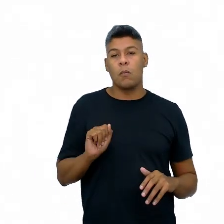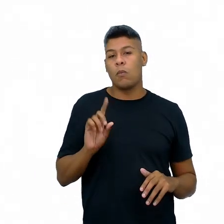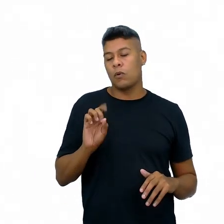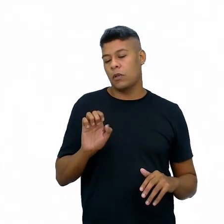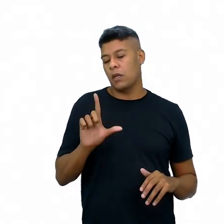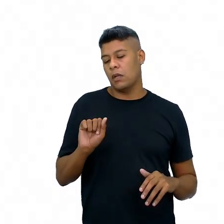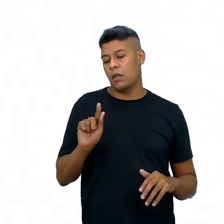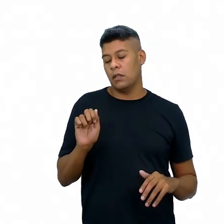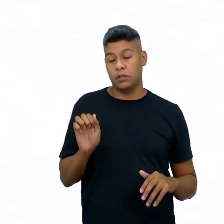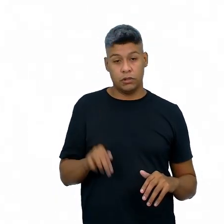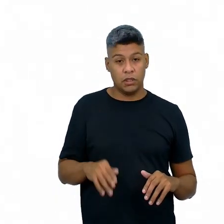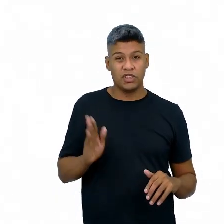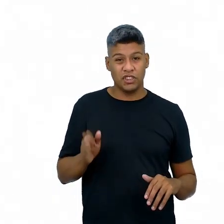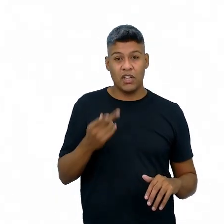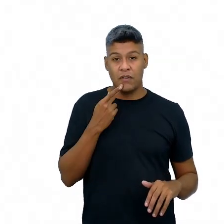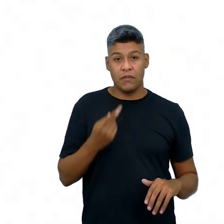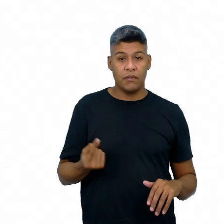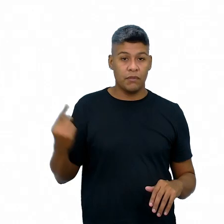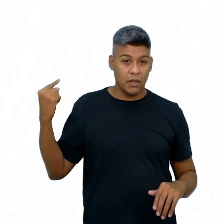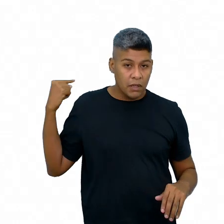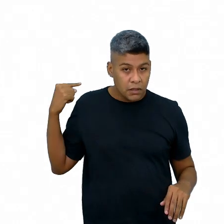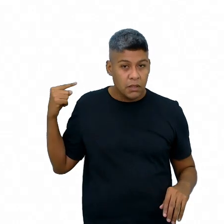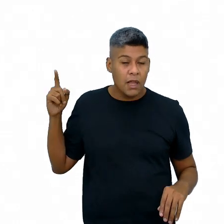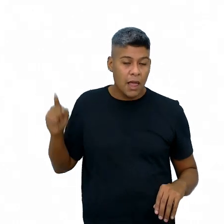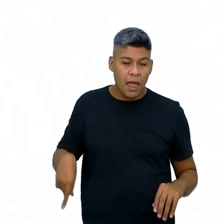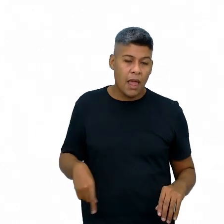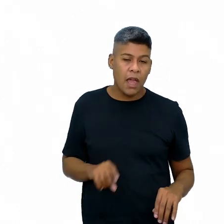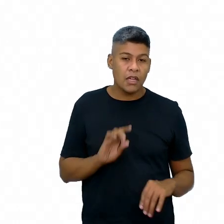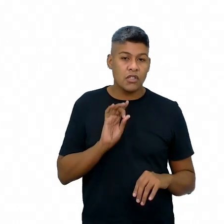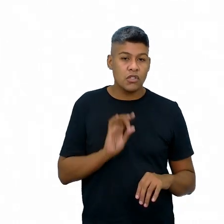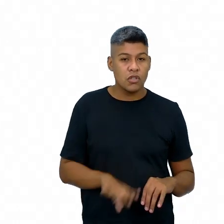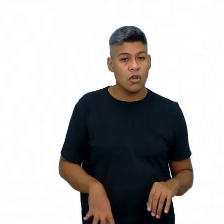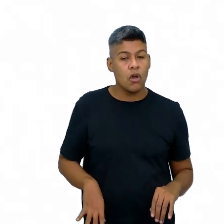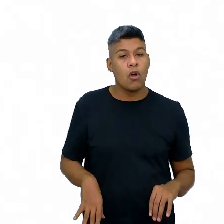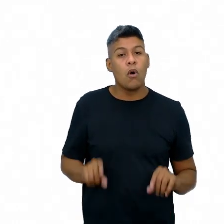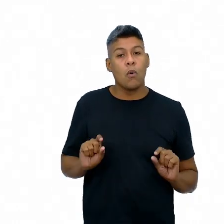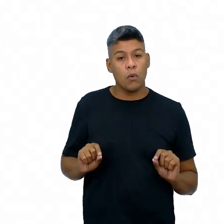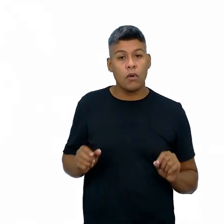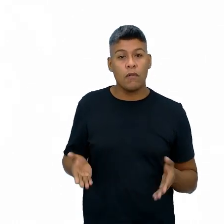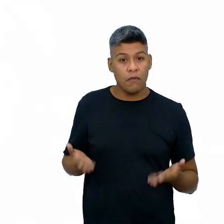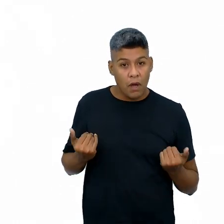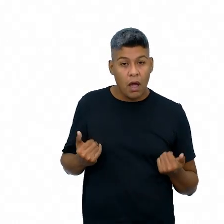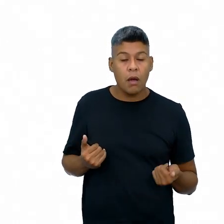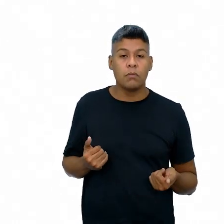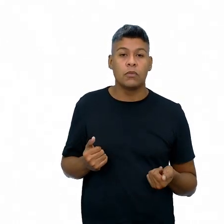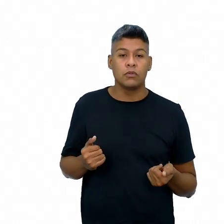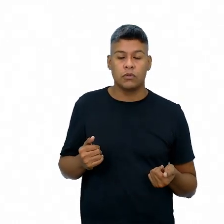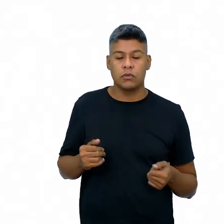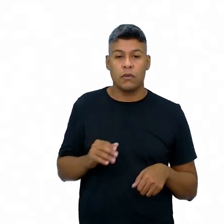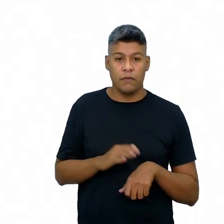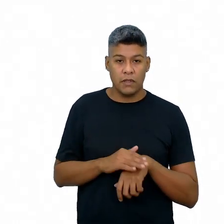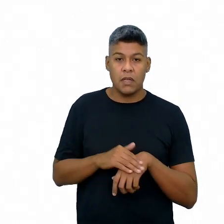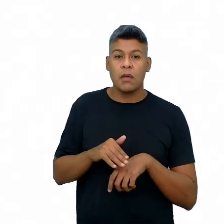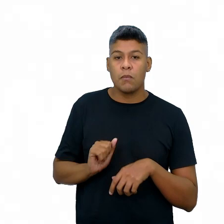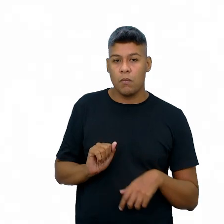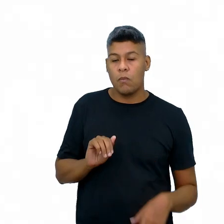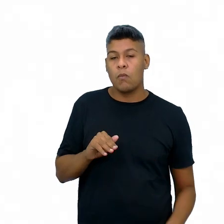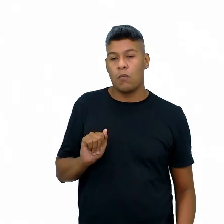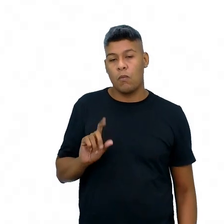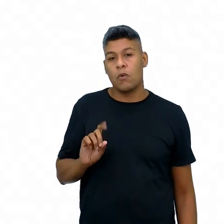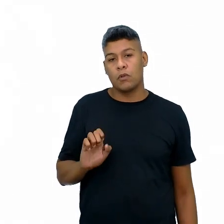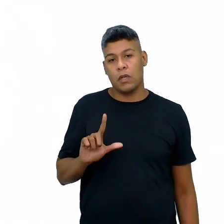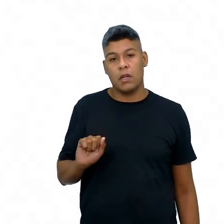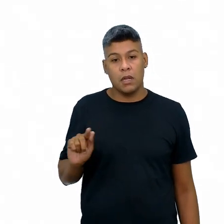matemática. Então, foi como eu disse anteriormente, não é simplesmente vamos modelar, mas